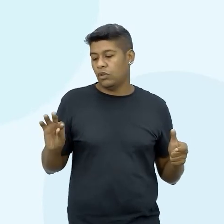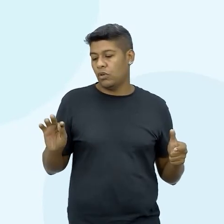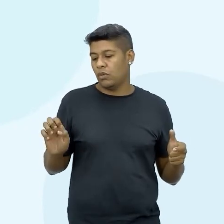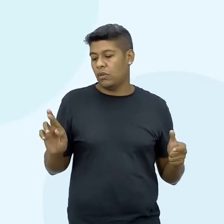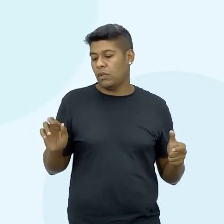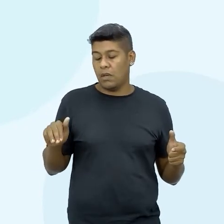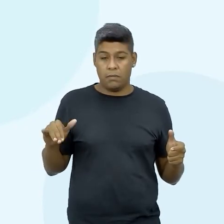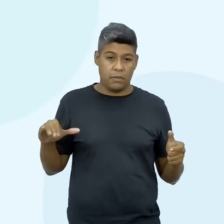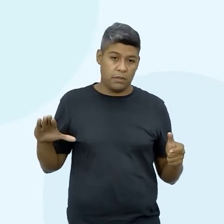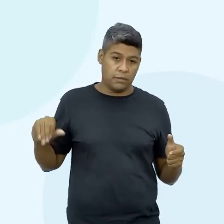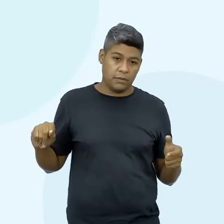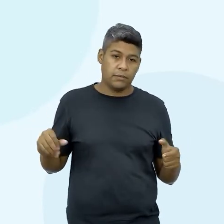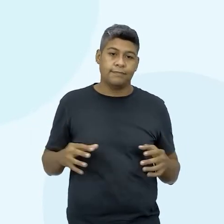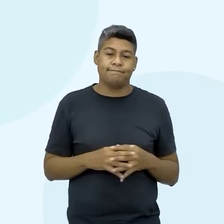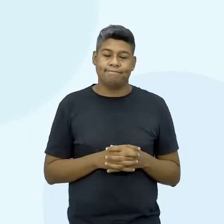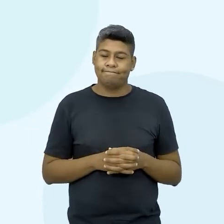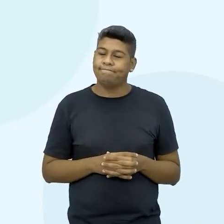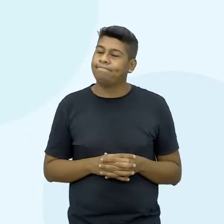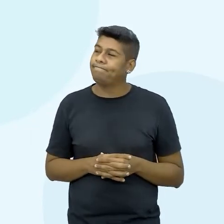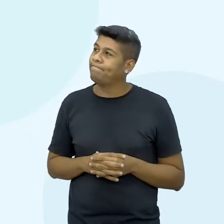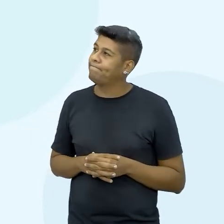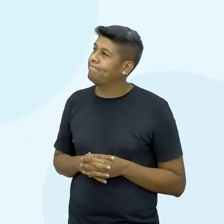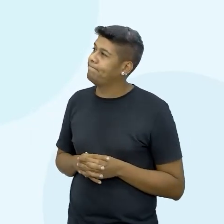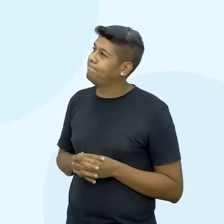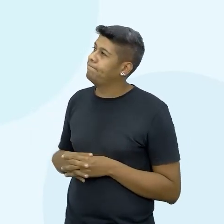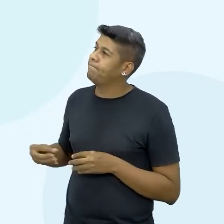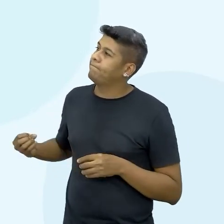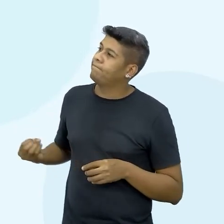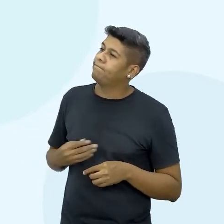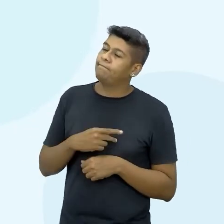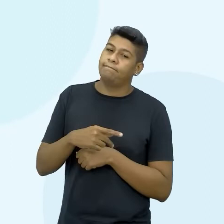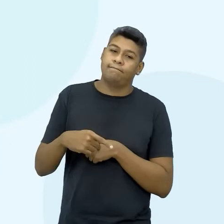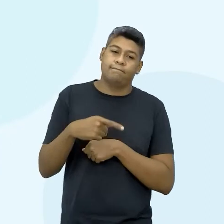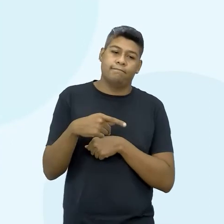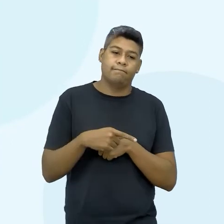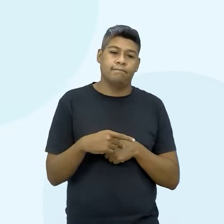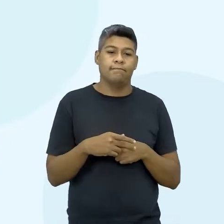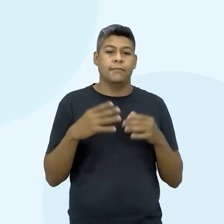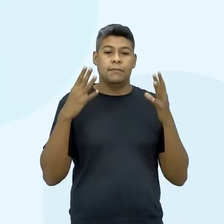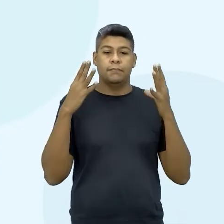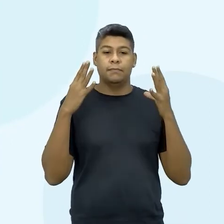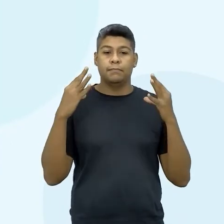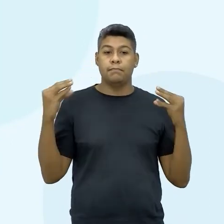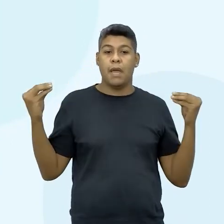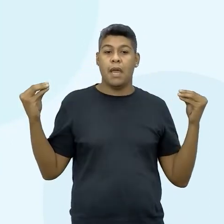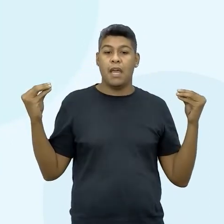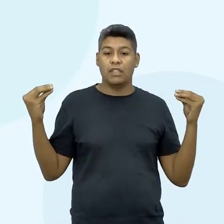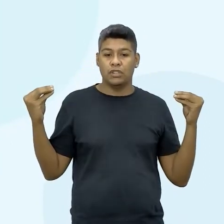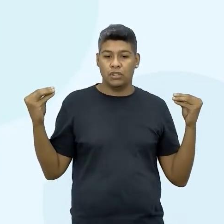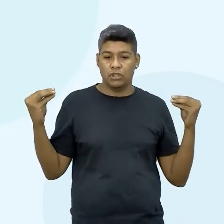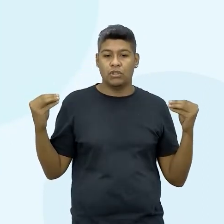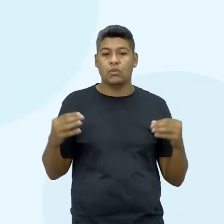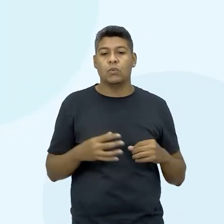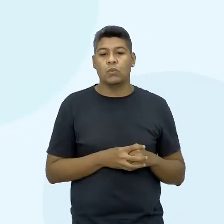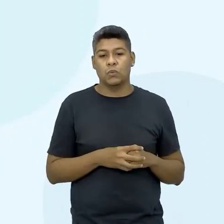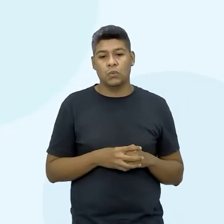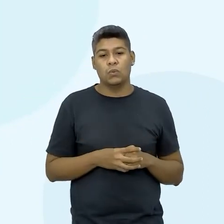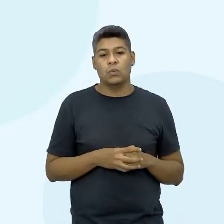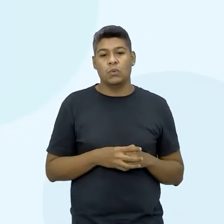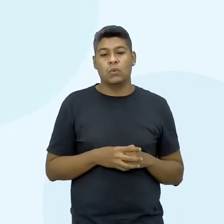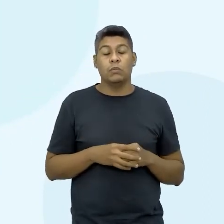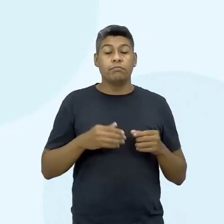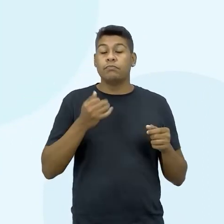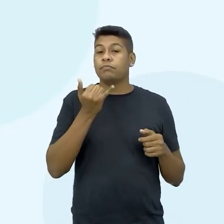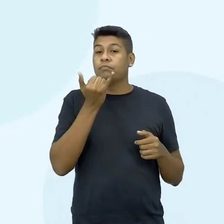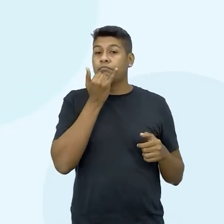usinas geotérmicas, né? E aqui aparece, ó, novos países que não apareceram. Tem o México, né? A Nova Zelândia, ela não estava no